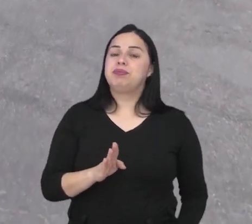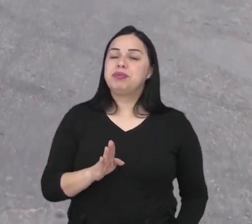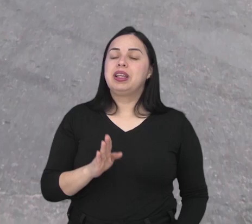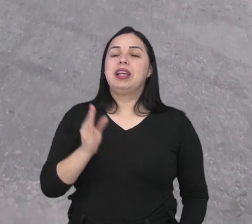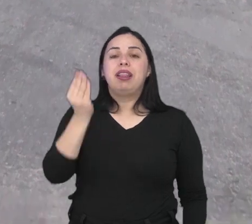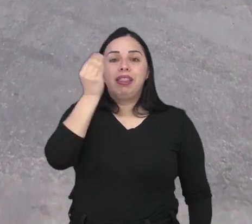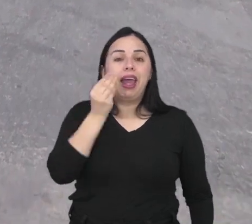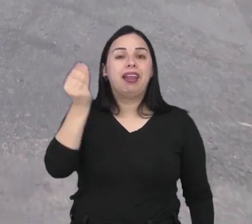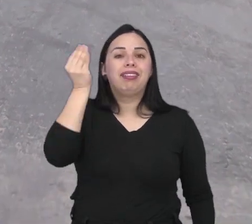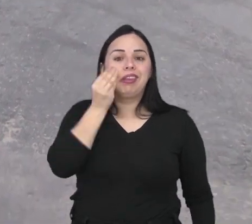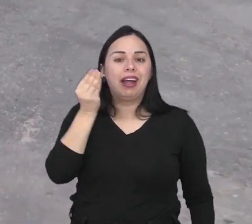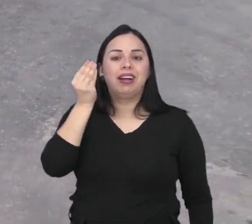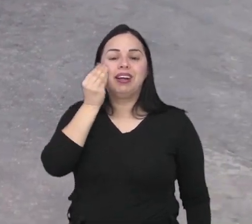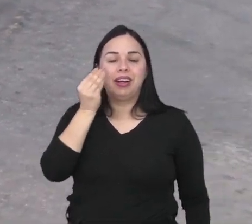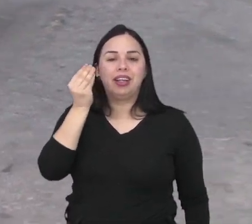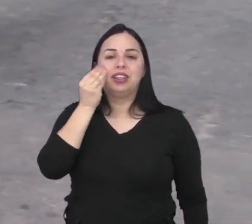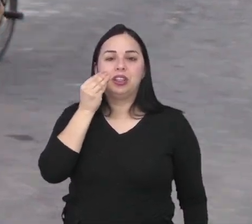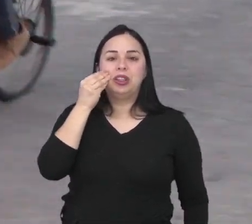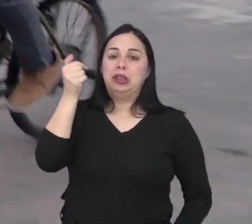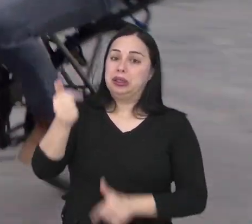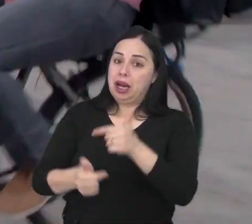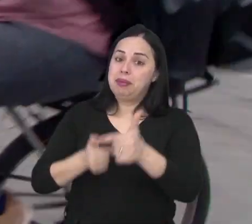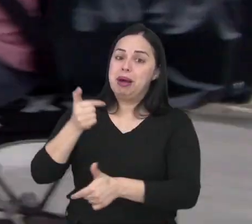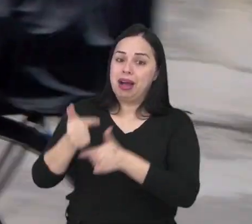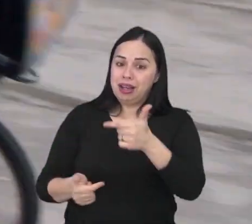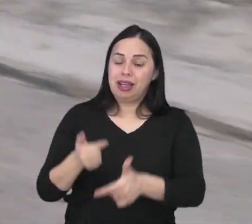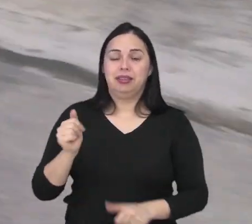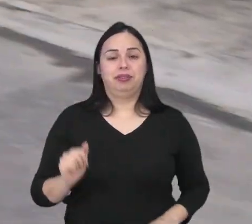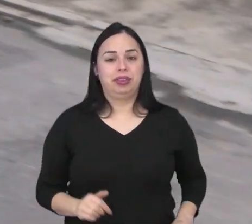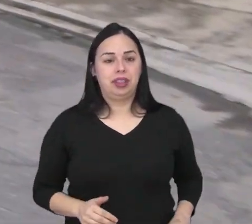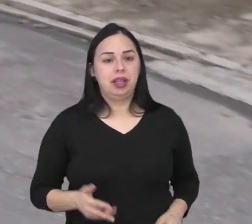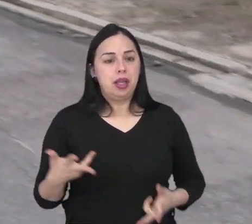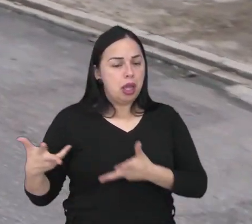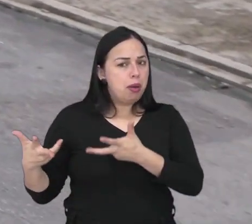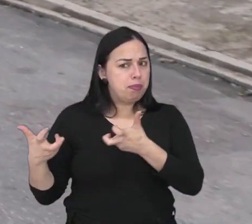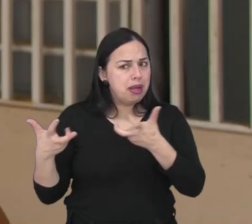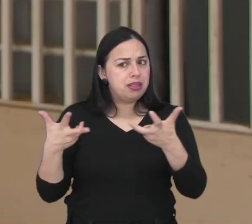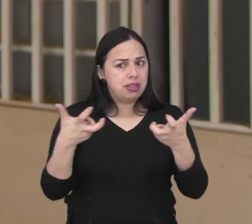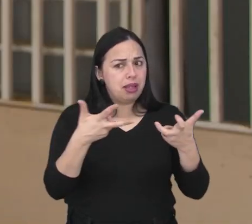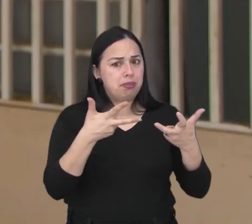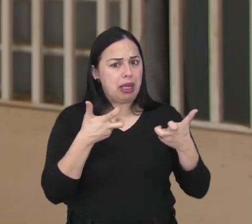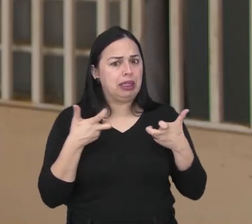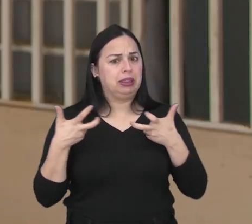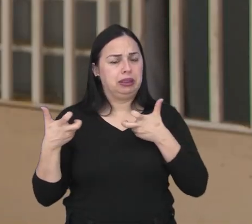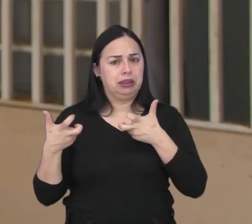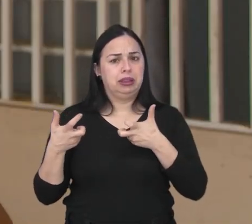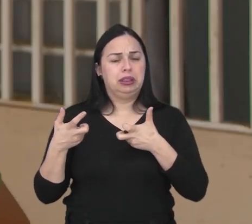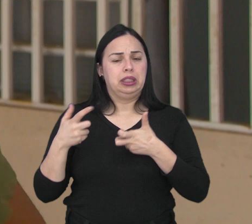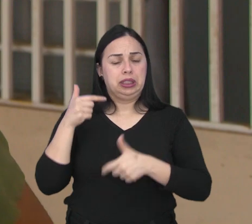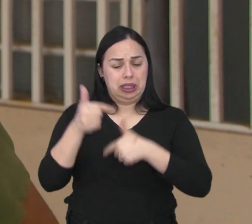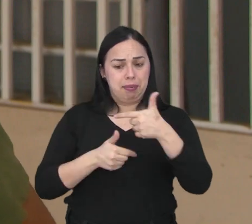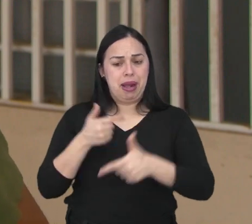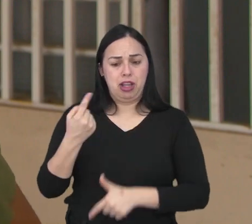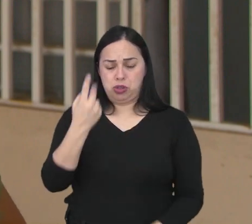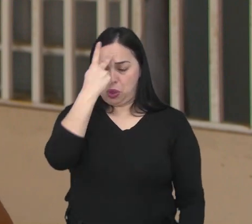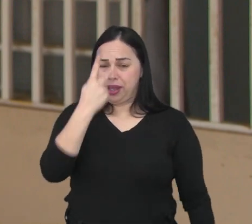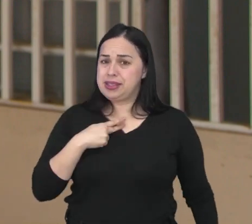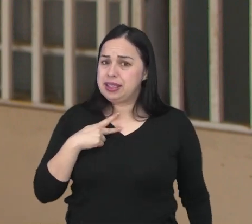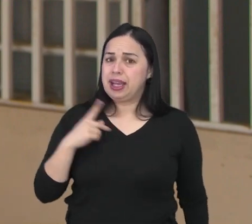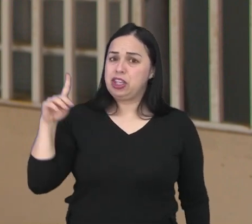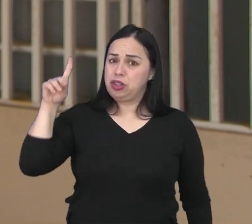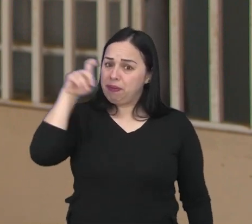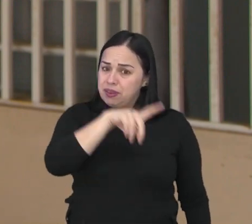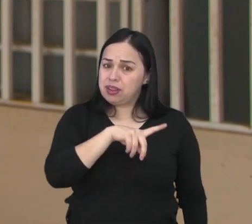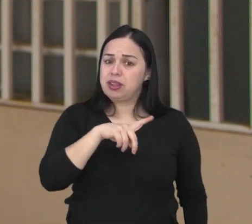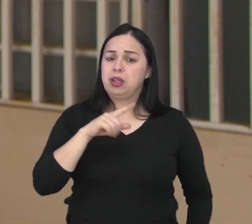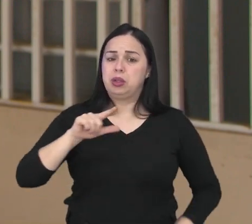assim, o brasileiro continua buscando uma maneira de levar o pão para casa. Eu vejo a dificuldade que é de lutar